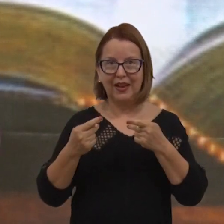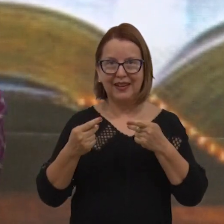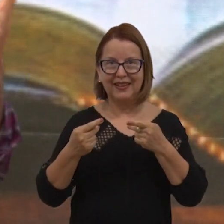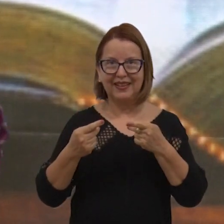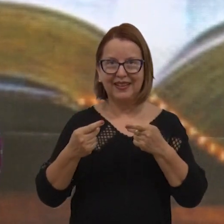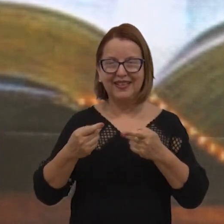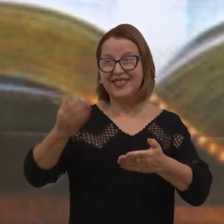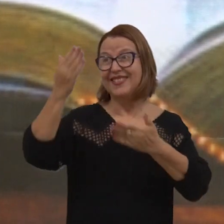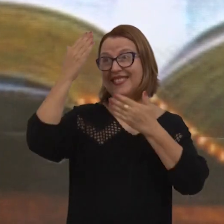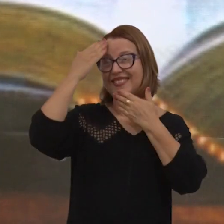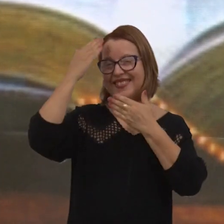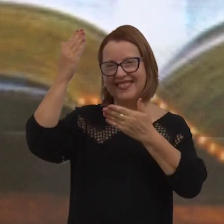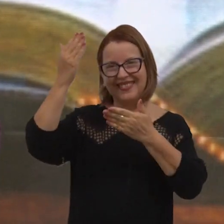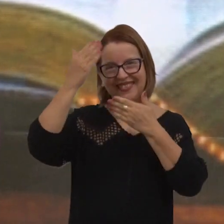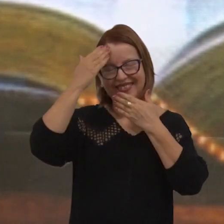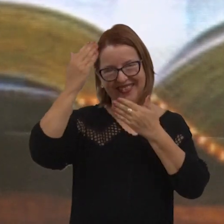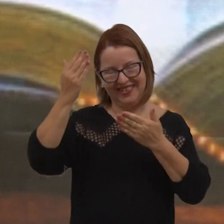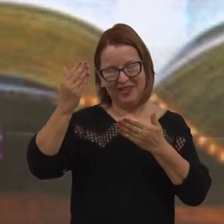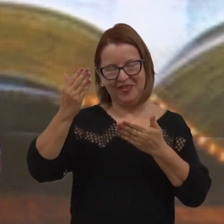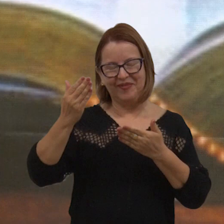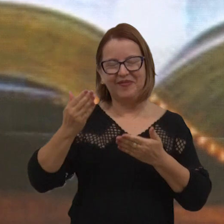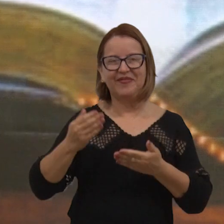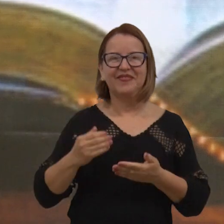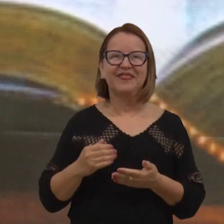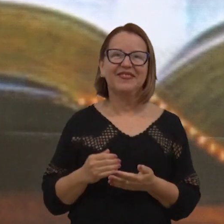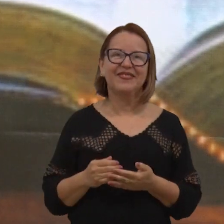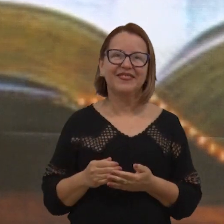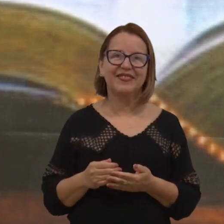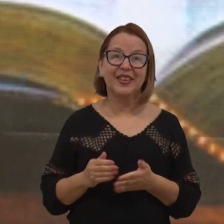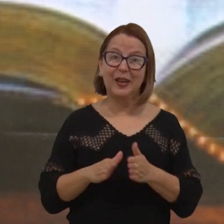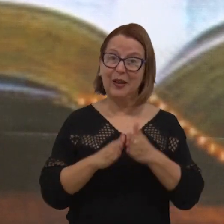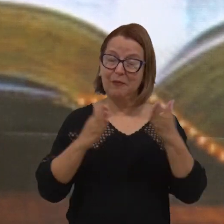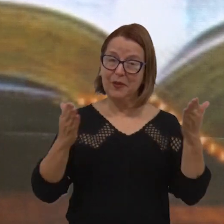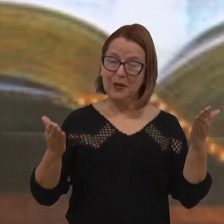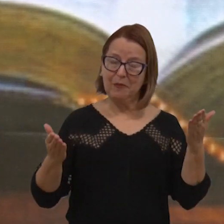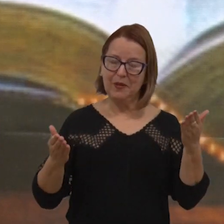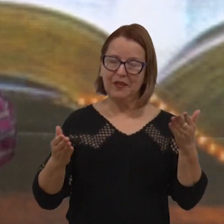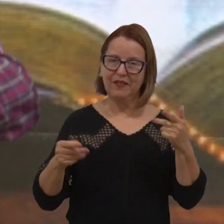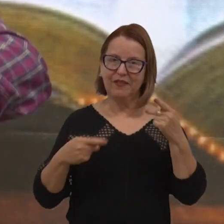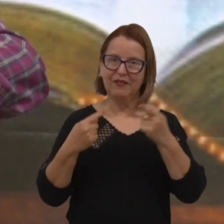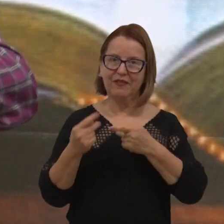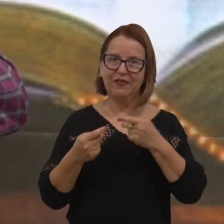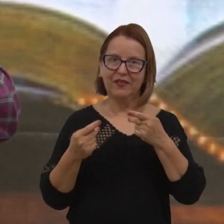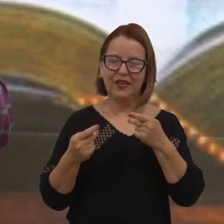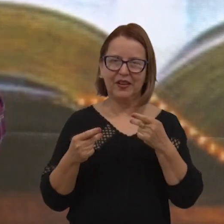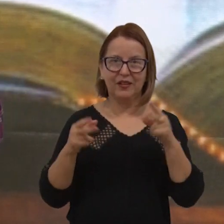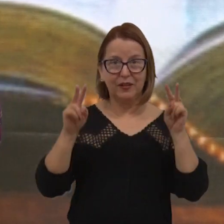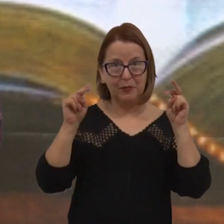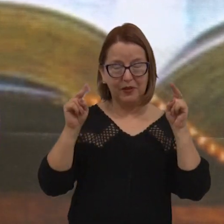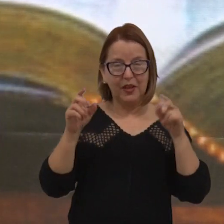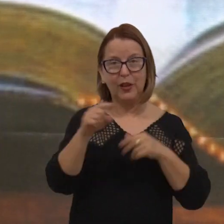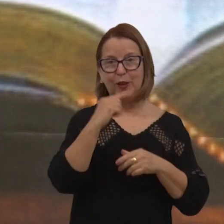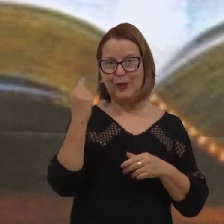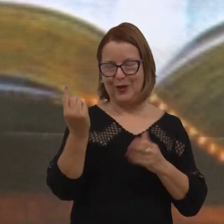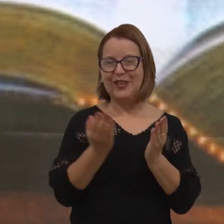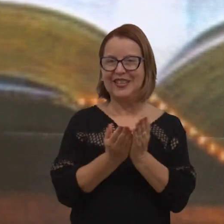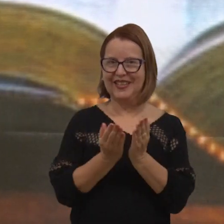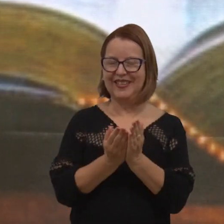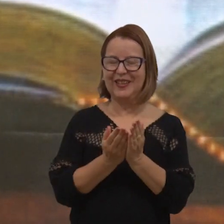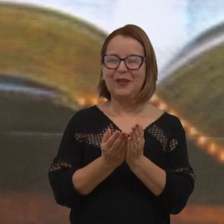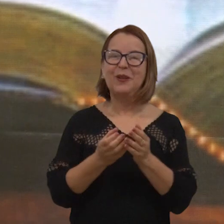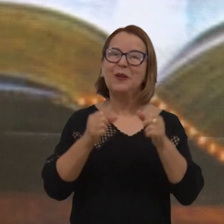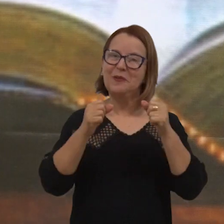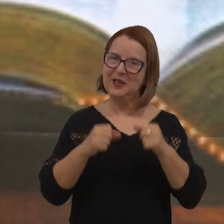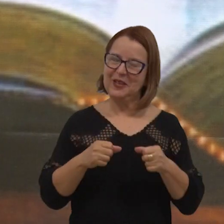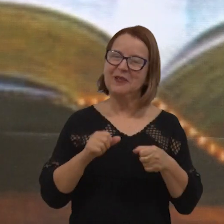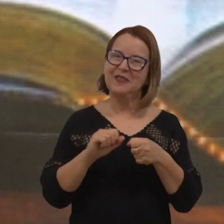sobre a ação de graça, como agradecer. A Bíblia chega a usar uma expressão que nós, como cristãos,